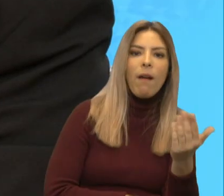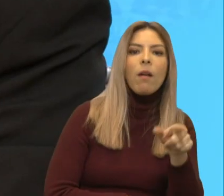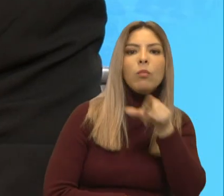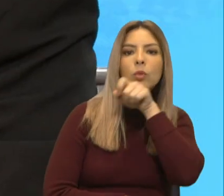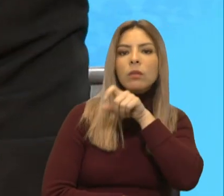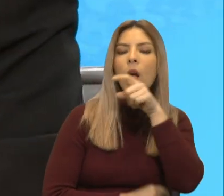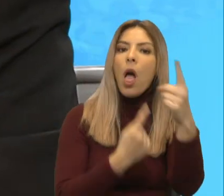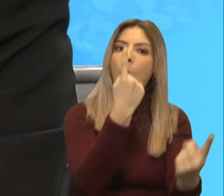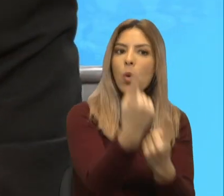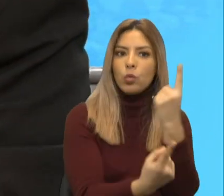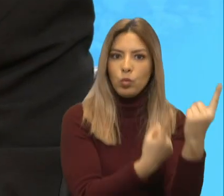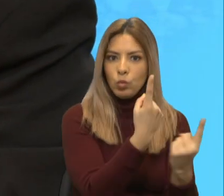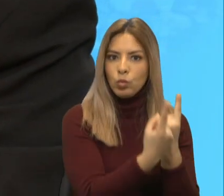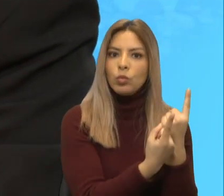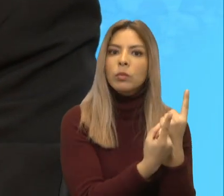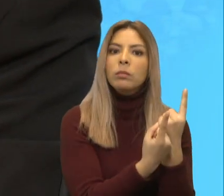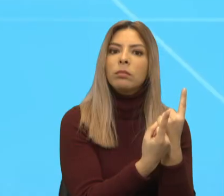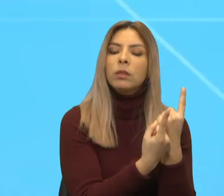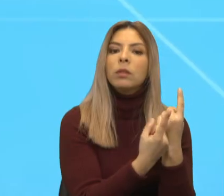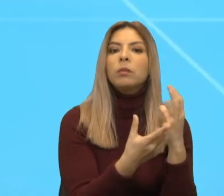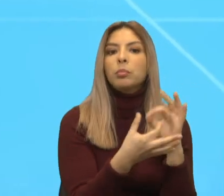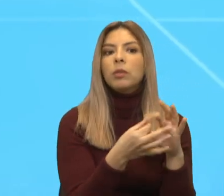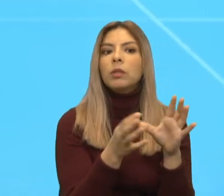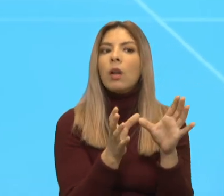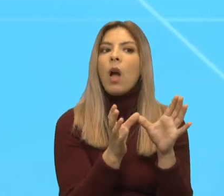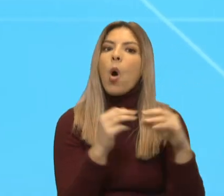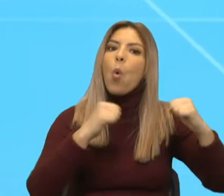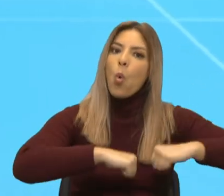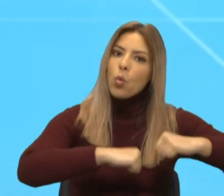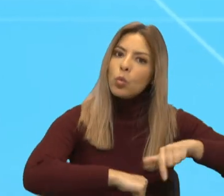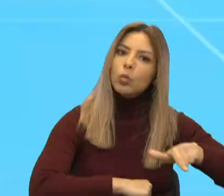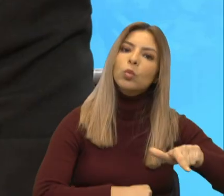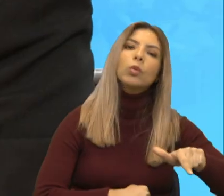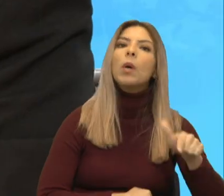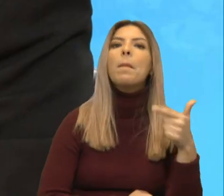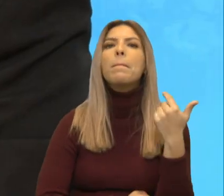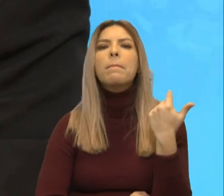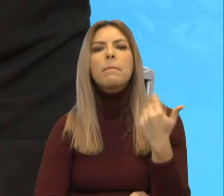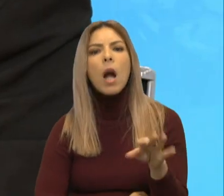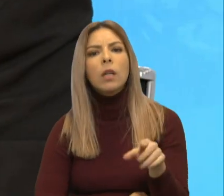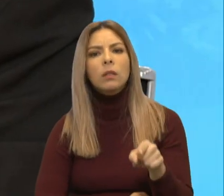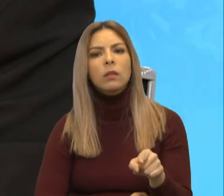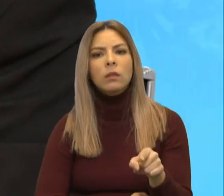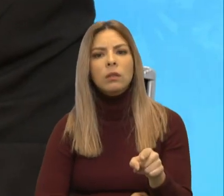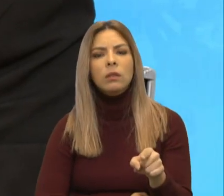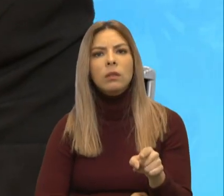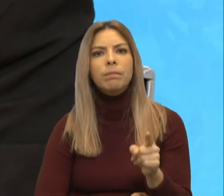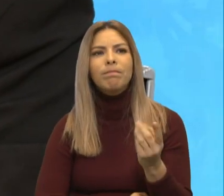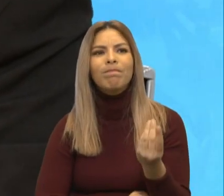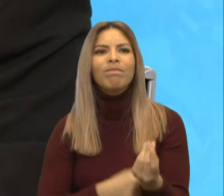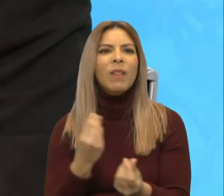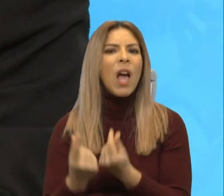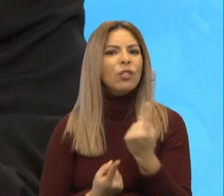um determinado cor partidária. Né? E muitas vezes para obter